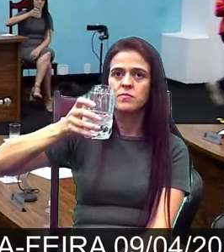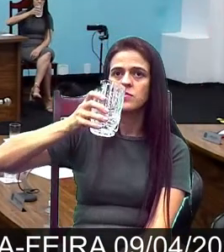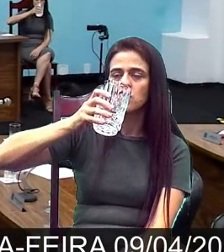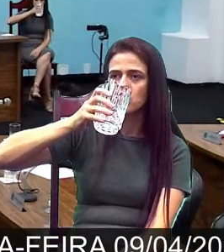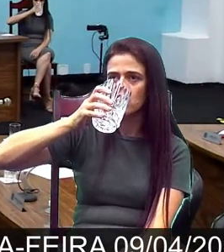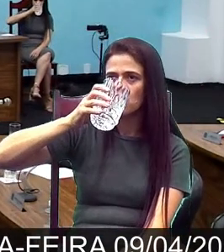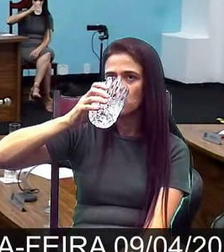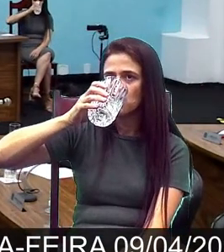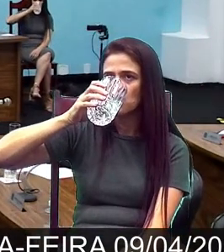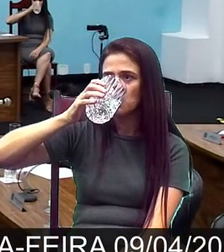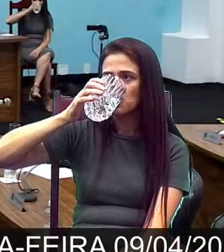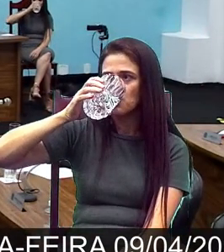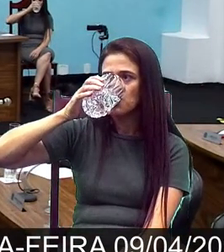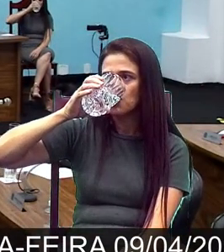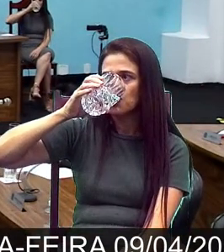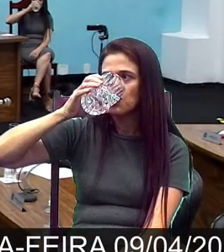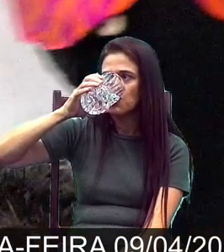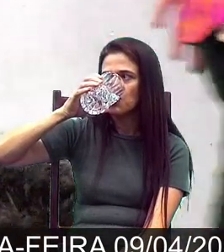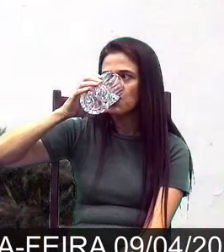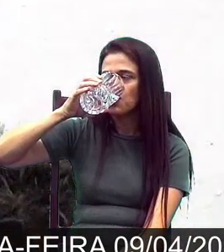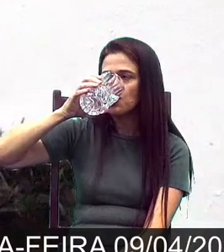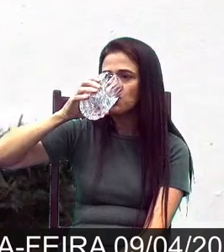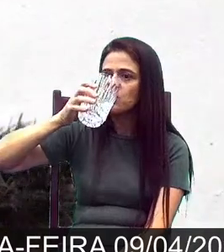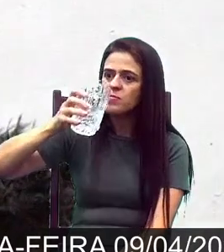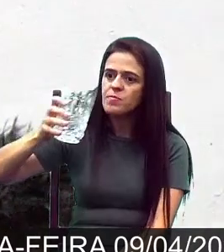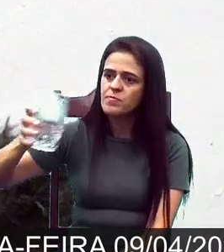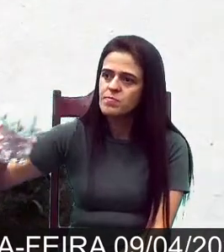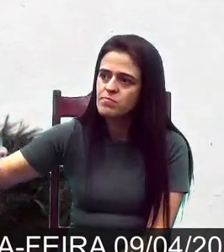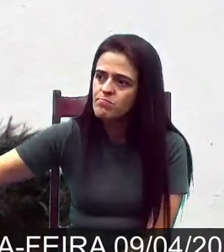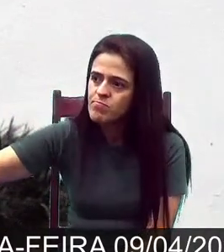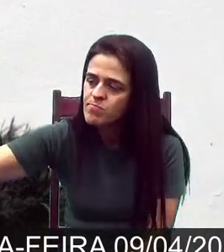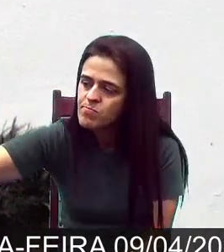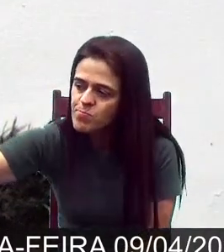Boa tarde, senhor presidente, em exercício, obrigado. Senhor presidente,